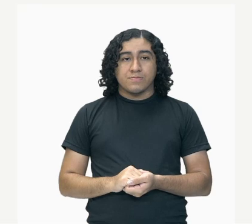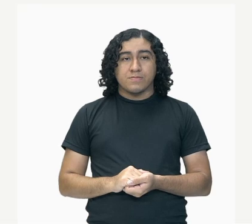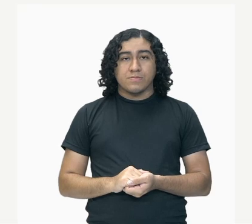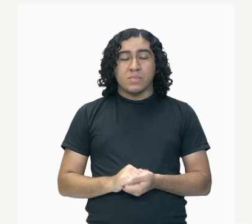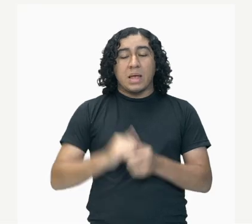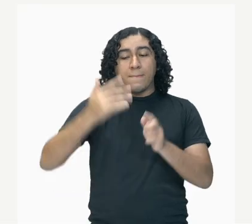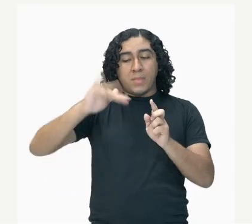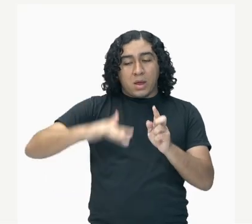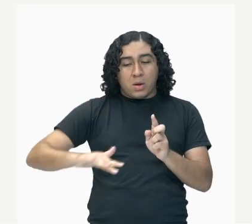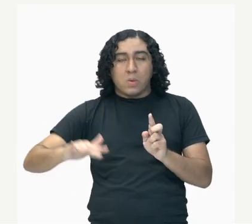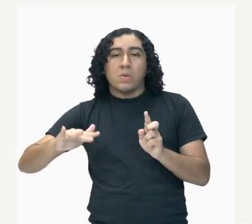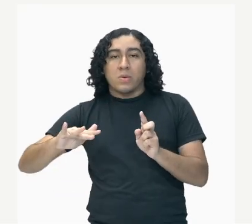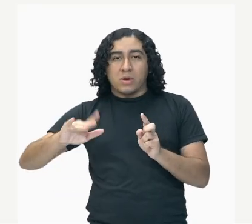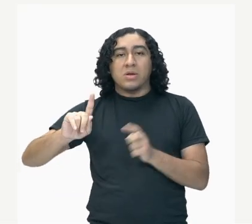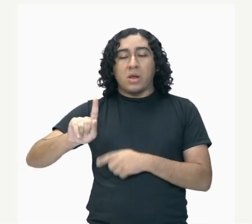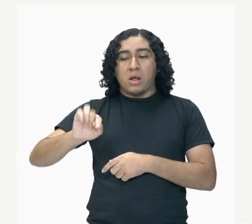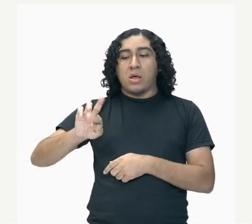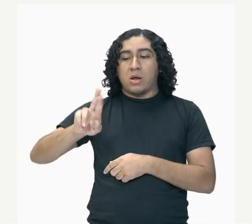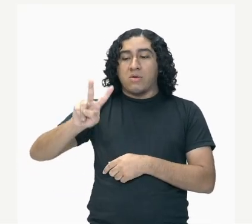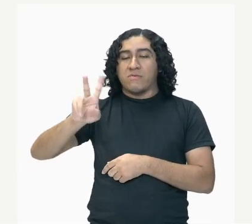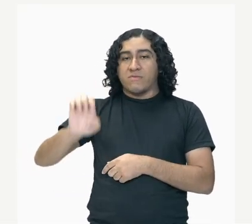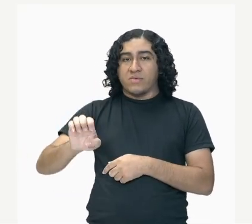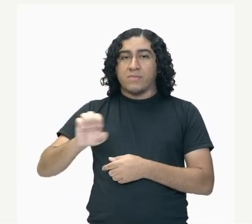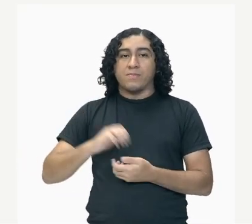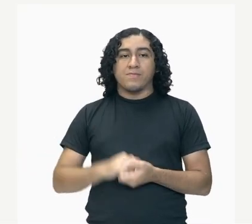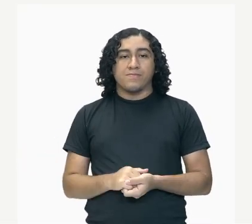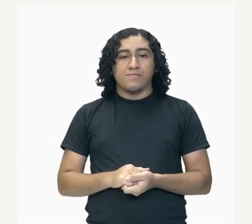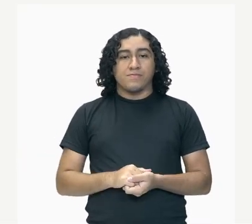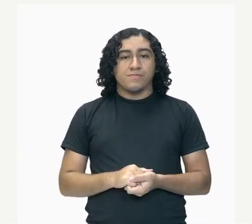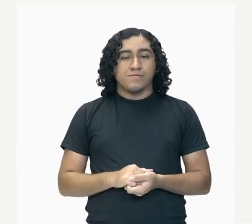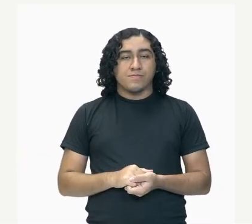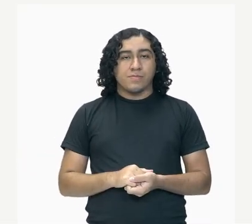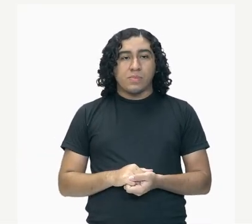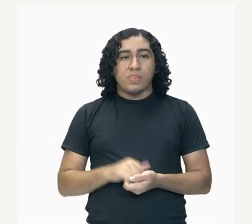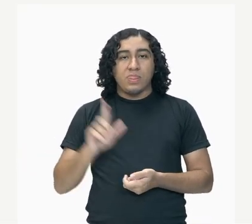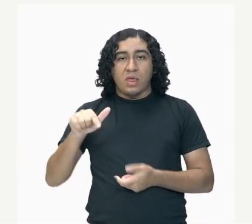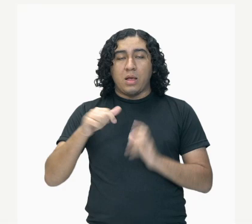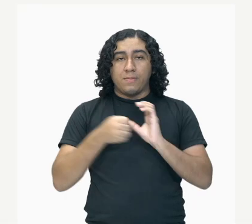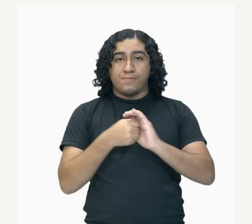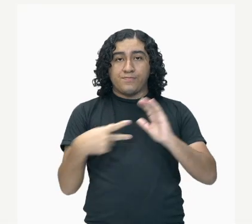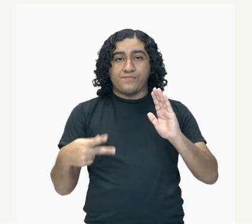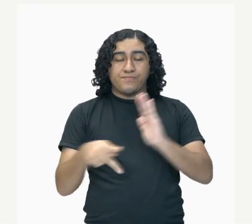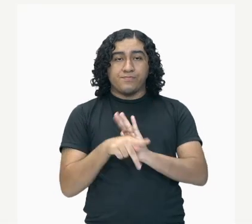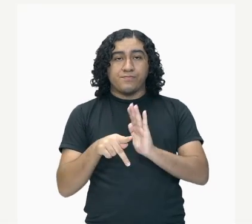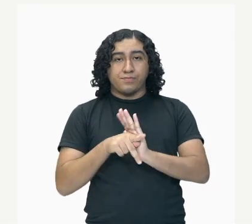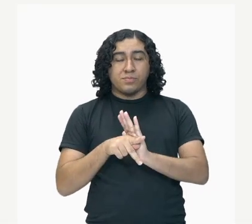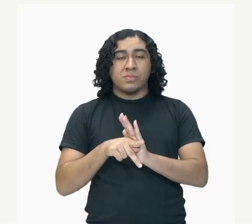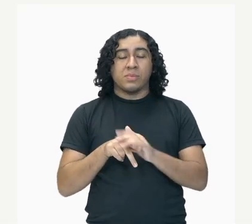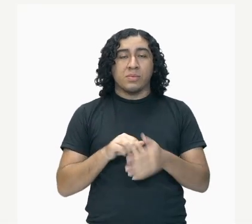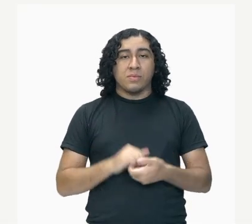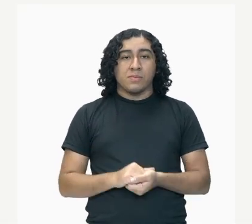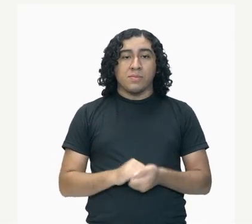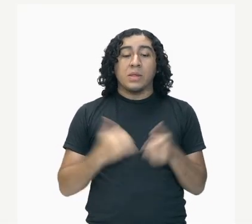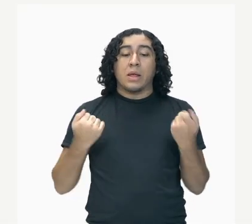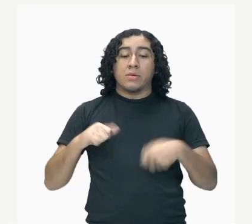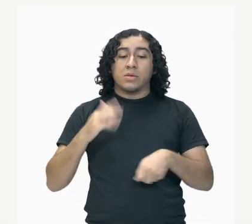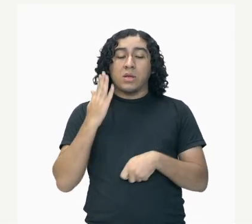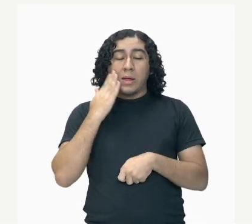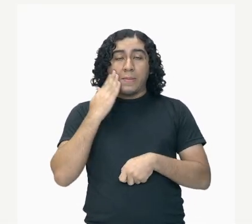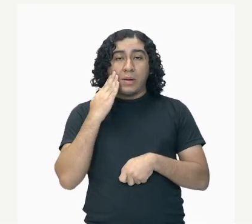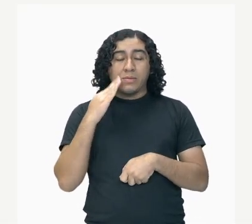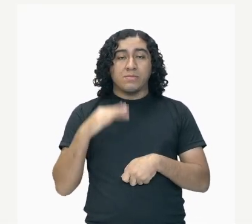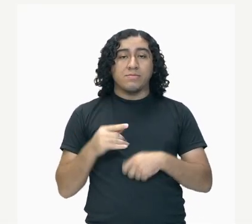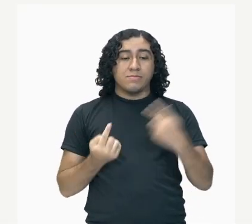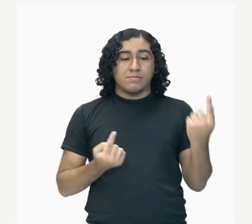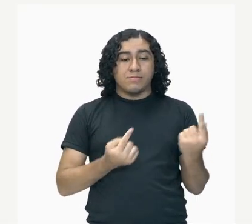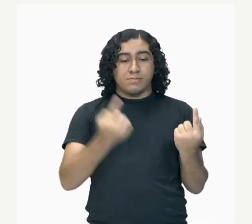grave eu vou classificar o som então a altura essa qualidade fisiológica que vai permitir a gente classificar os sons em graves e